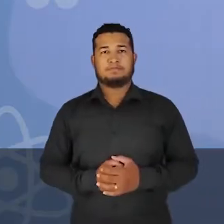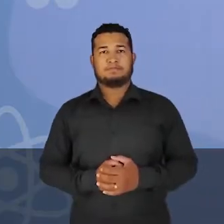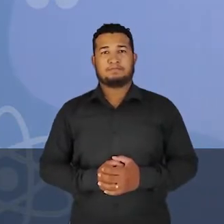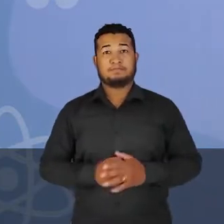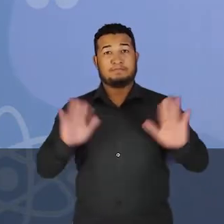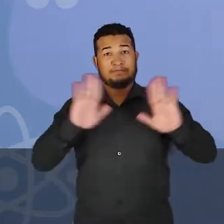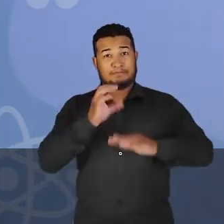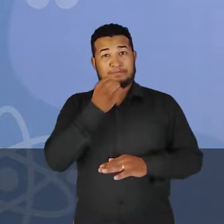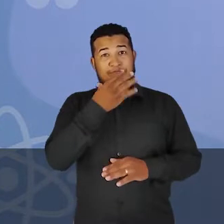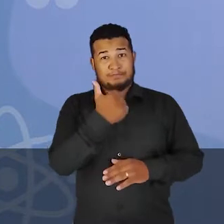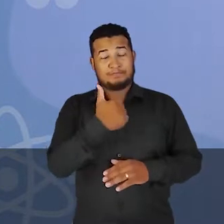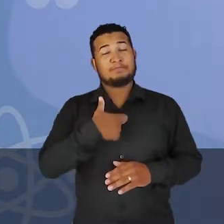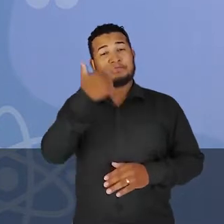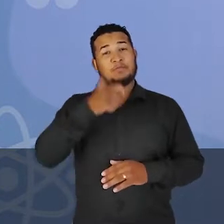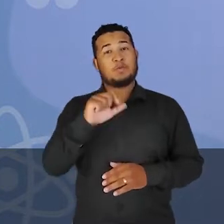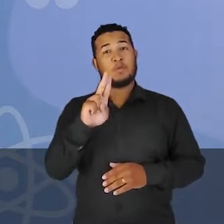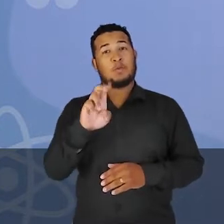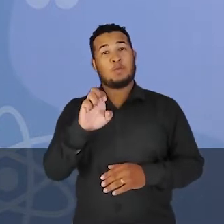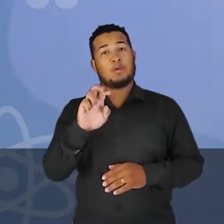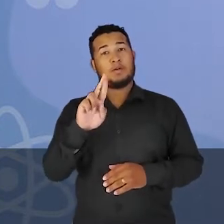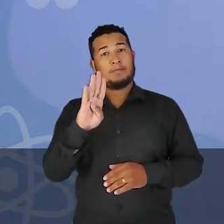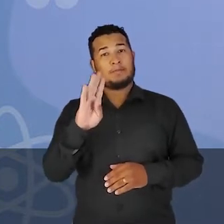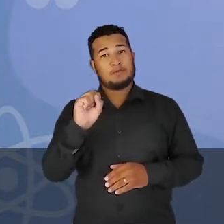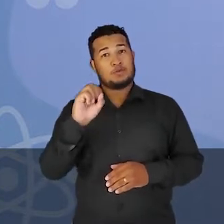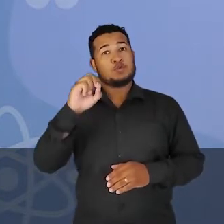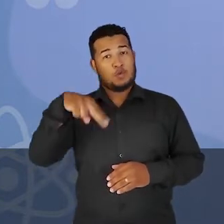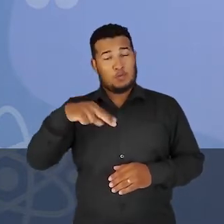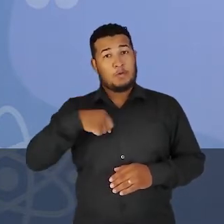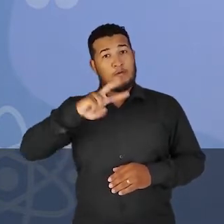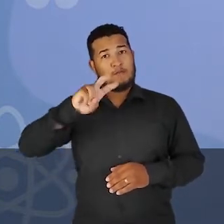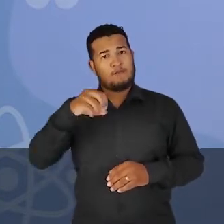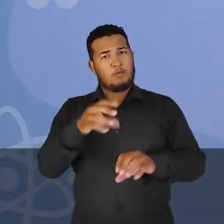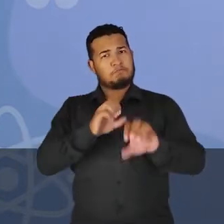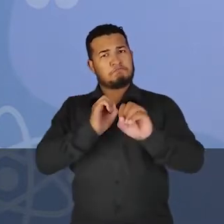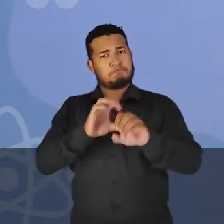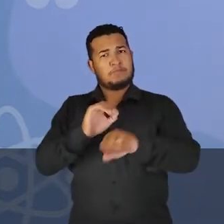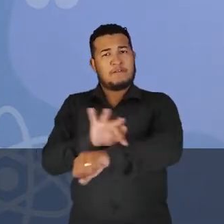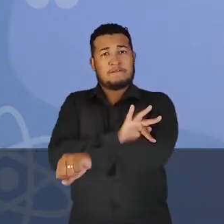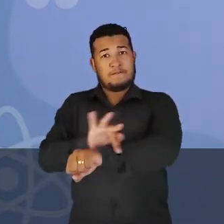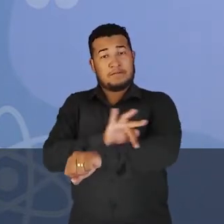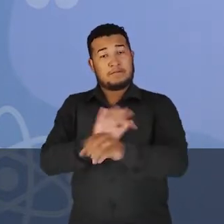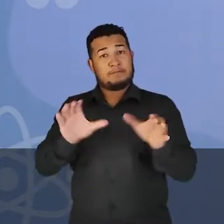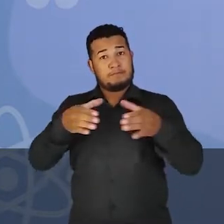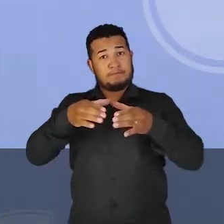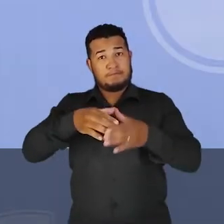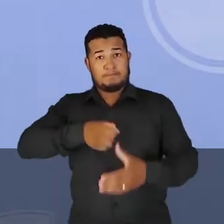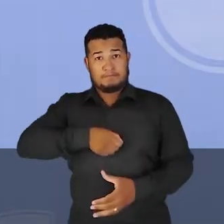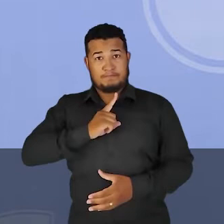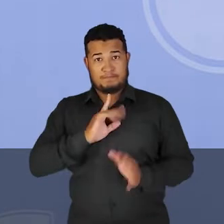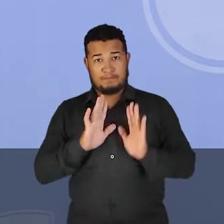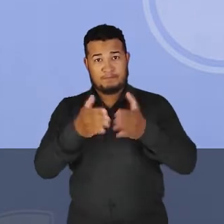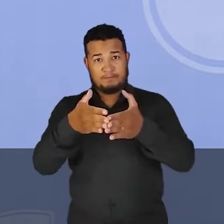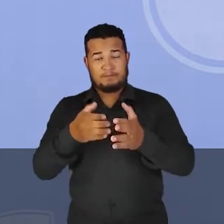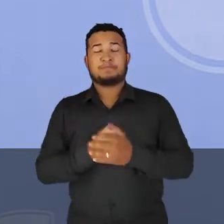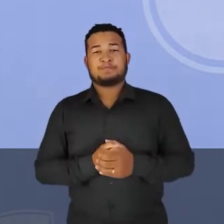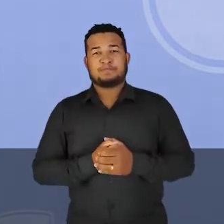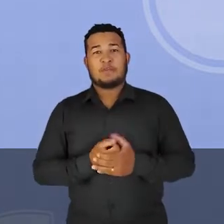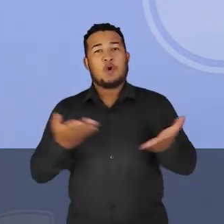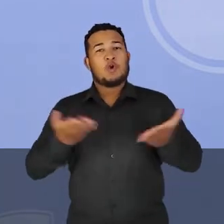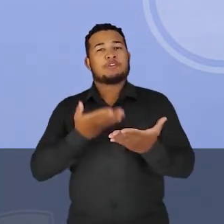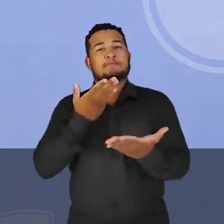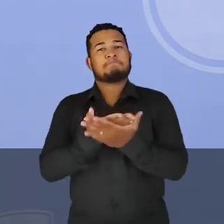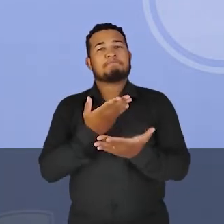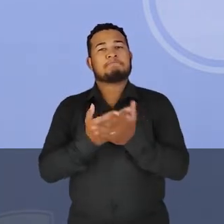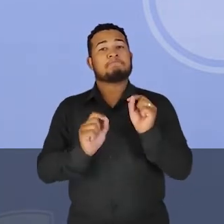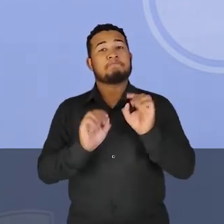Olá, tudo bem? Eu sou o professor Webson Miranda e vou ministrar o curso de Física para as turmas da primeira série do ensino médio. E na aula de hoje, nós